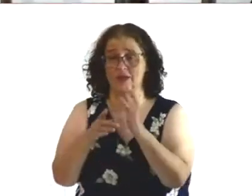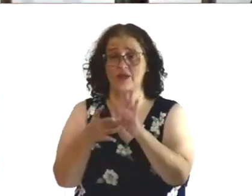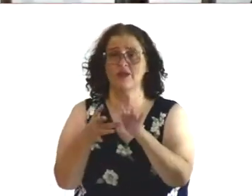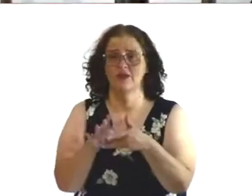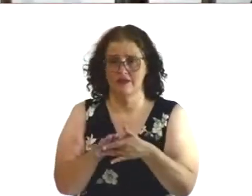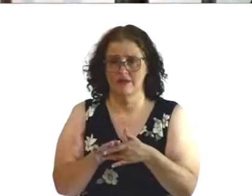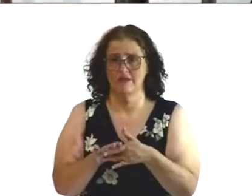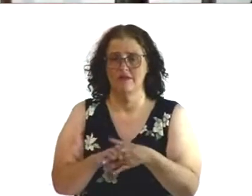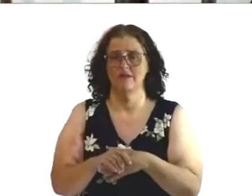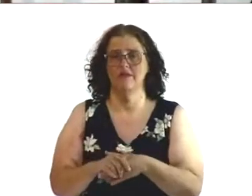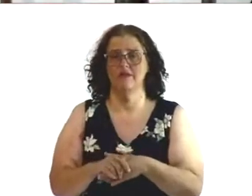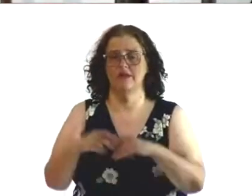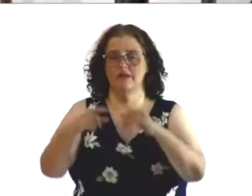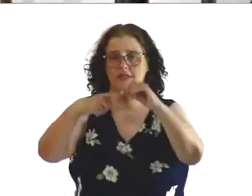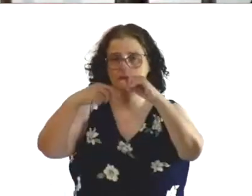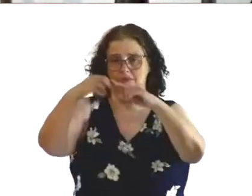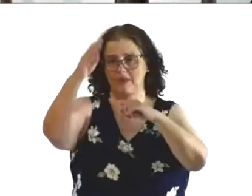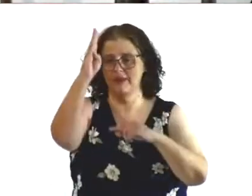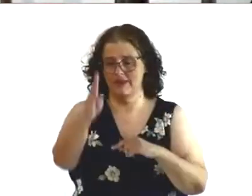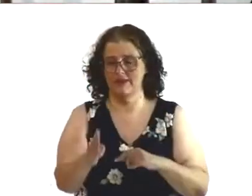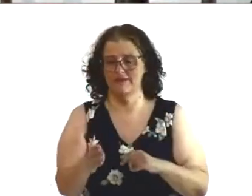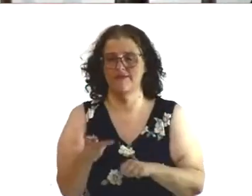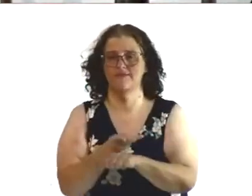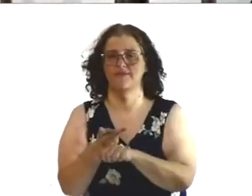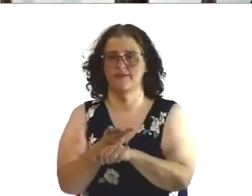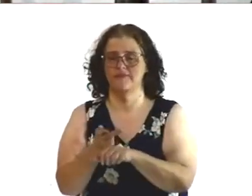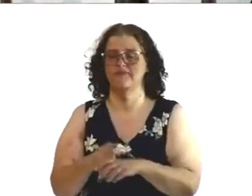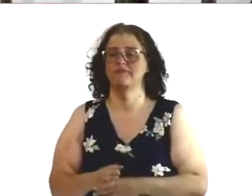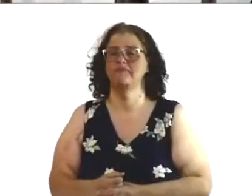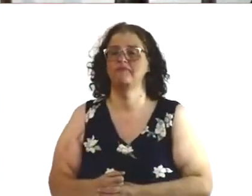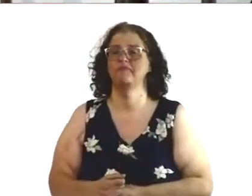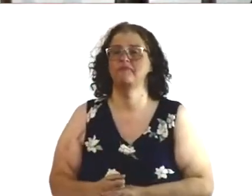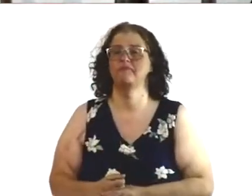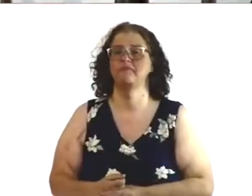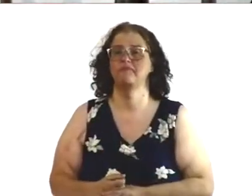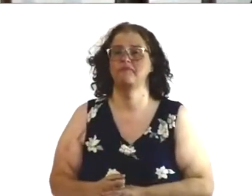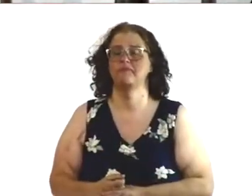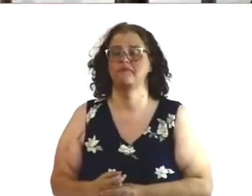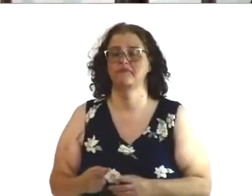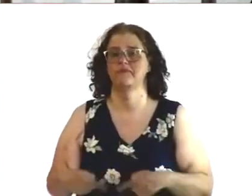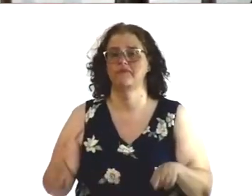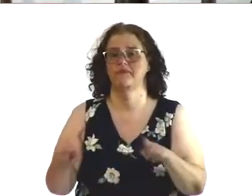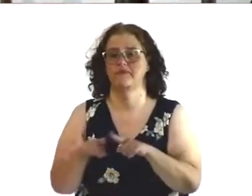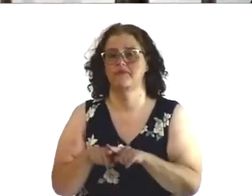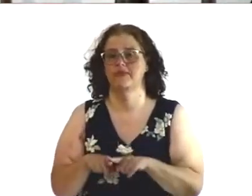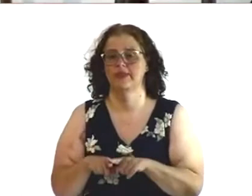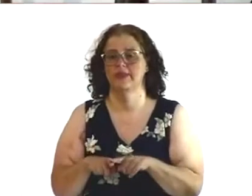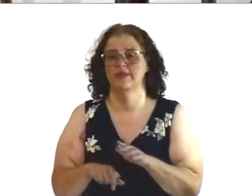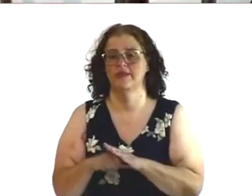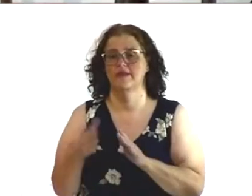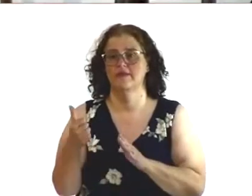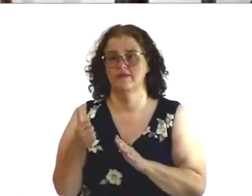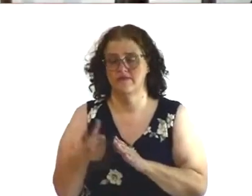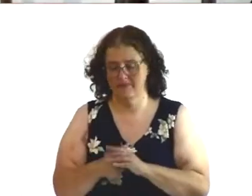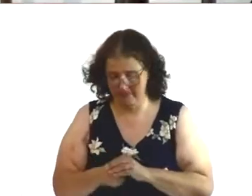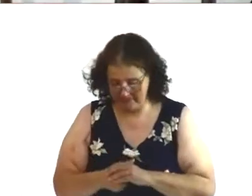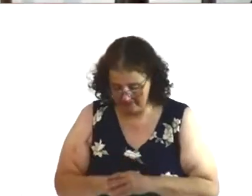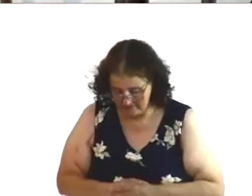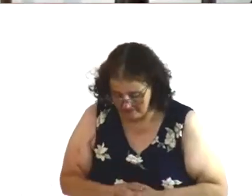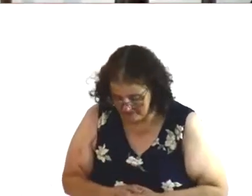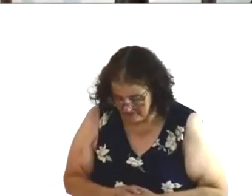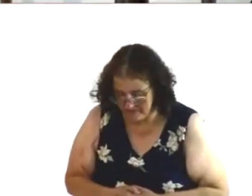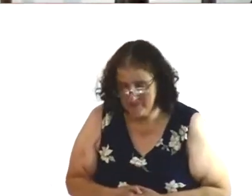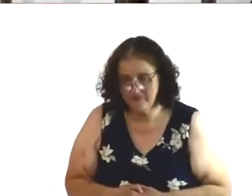está aquele procurado para morrer. Então, por quê? Por conta das ameaças.